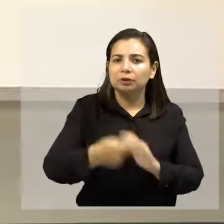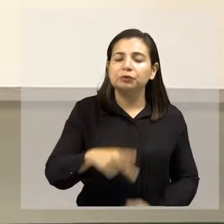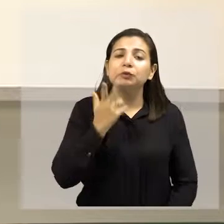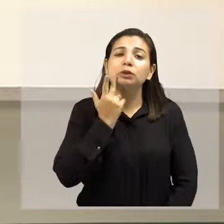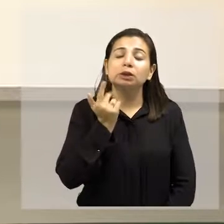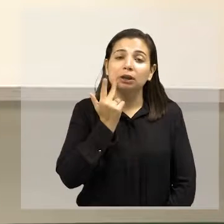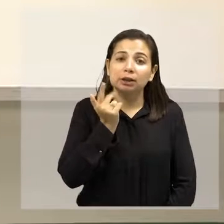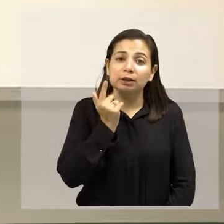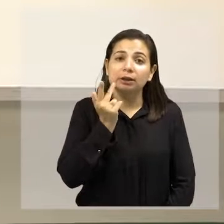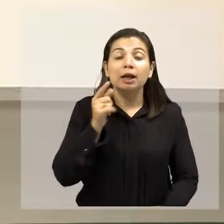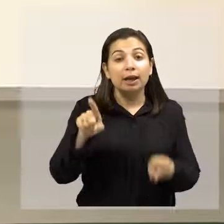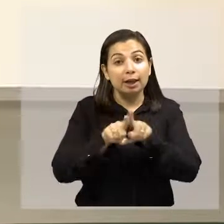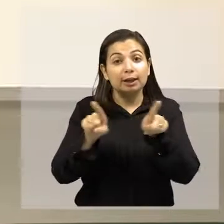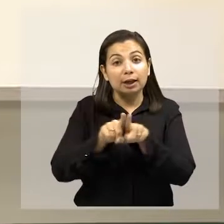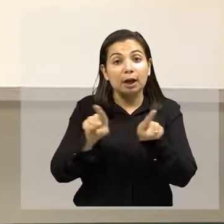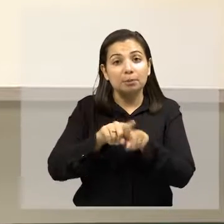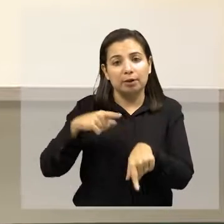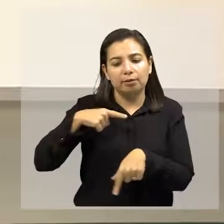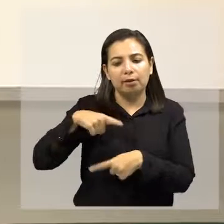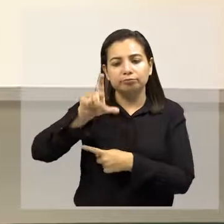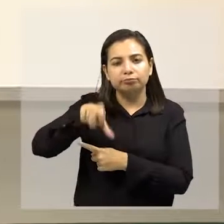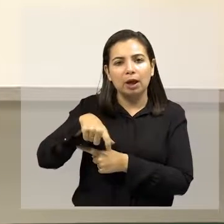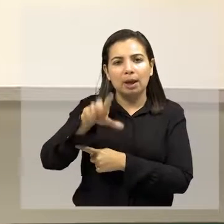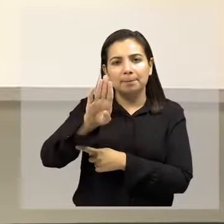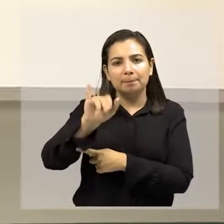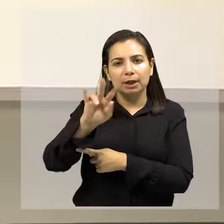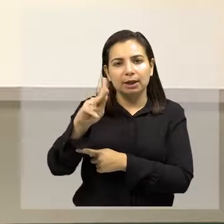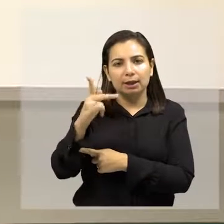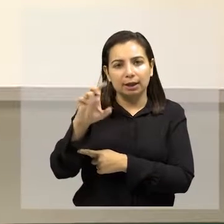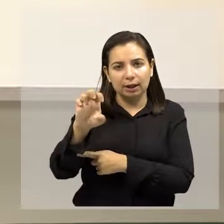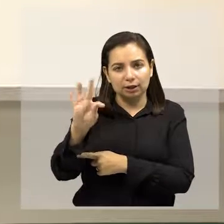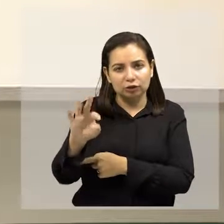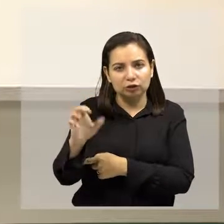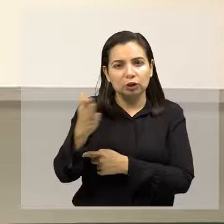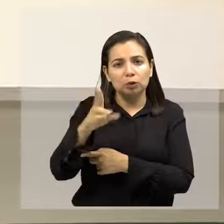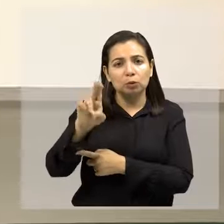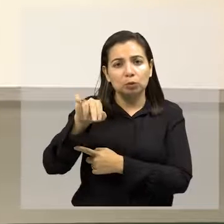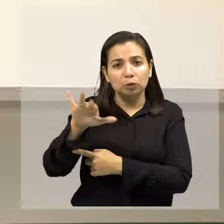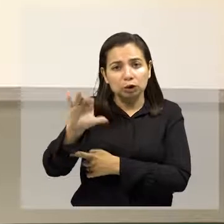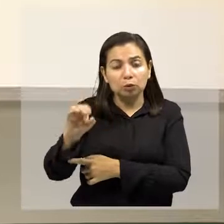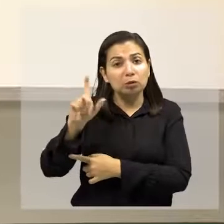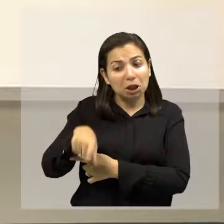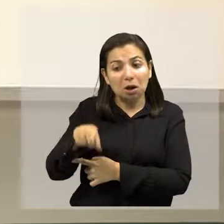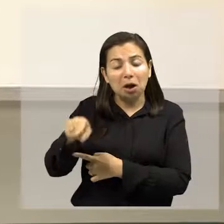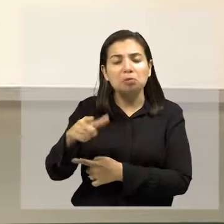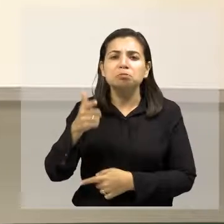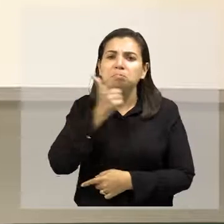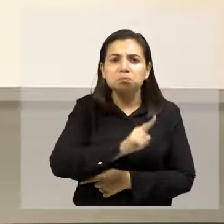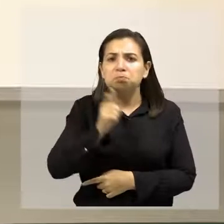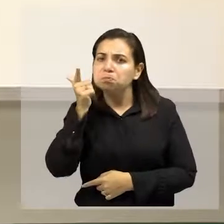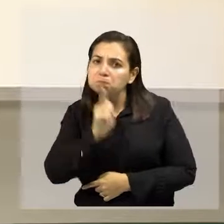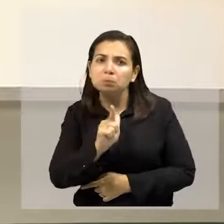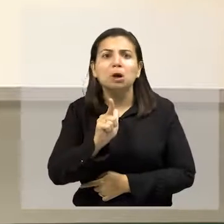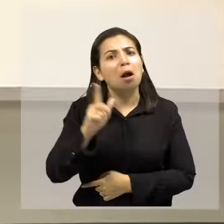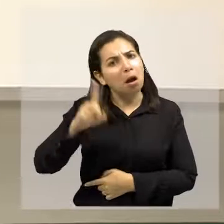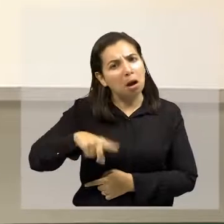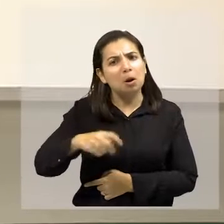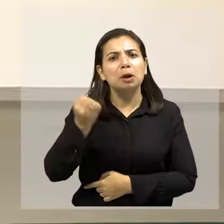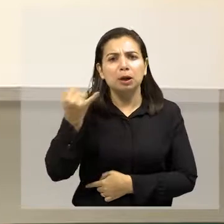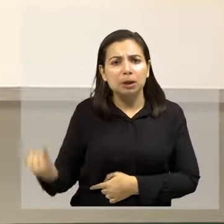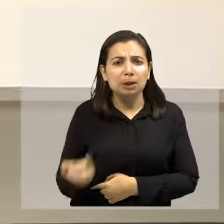também do bilhete único. São conquistas importantes que já vinham